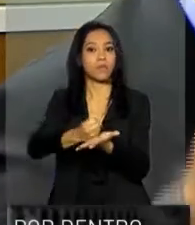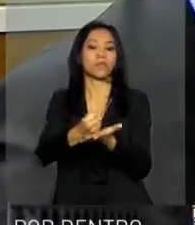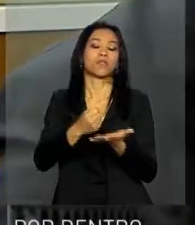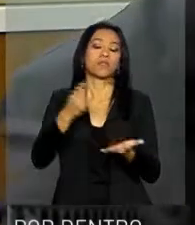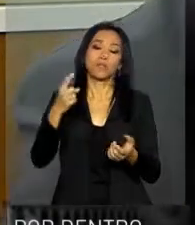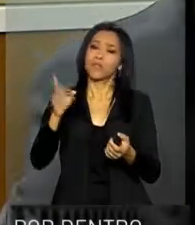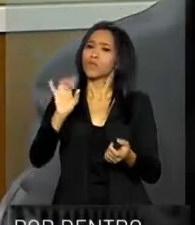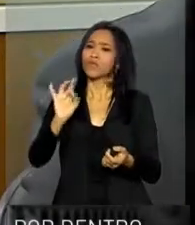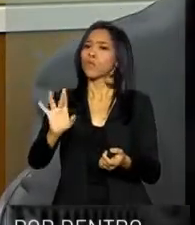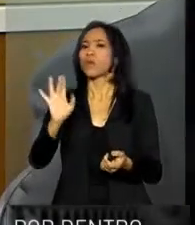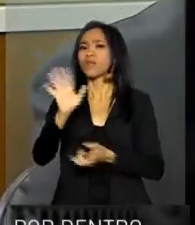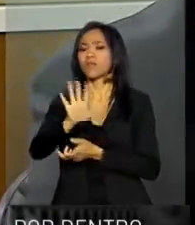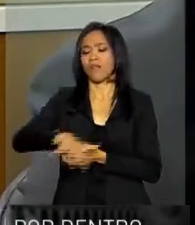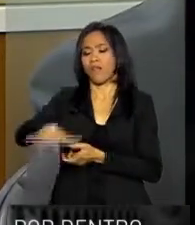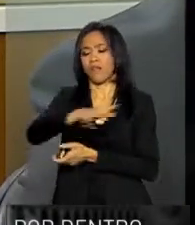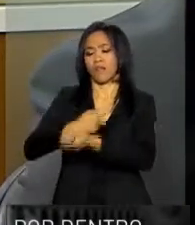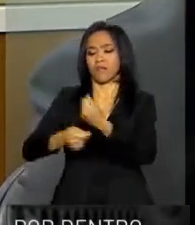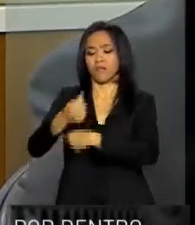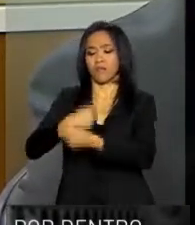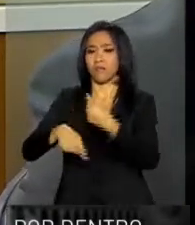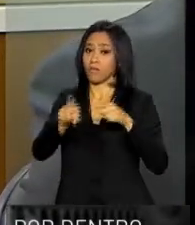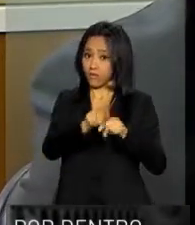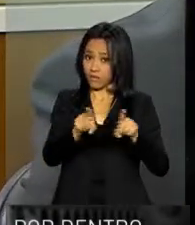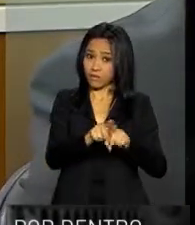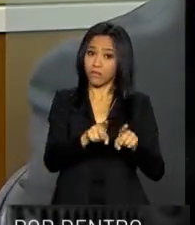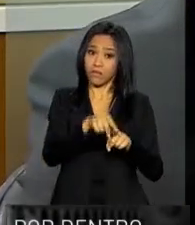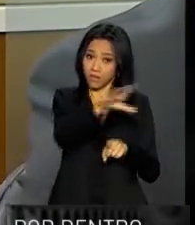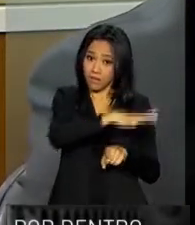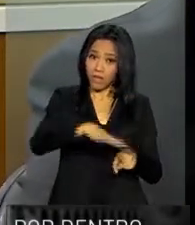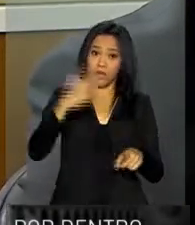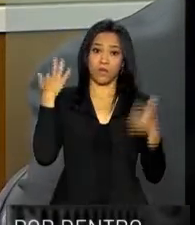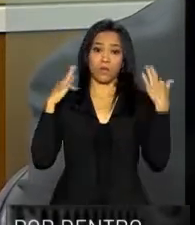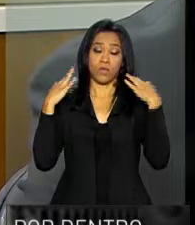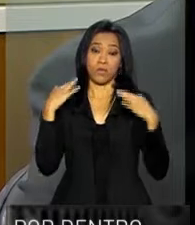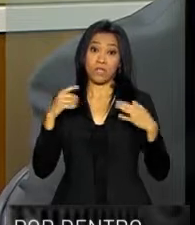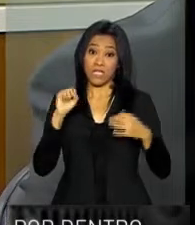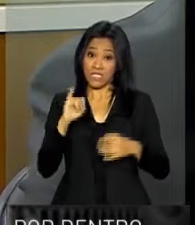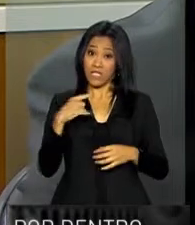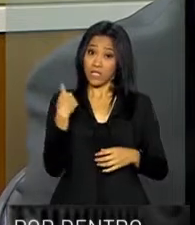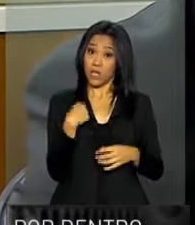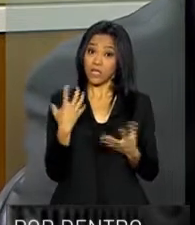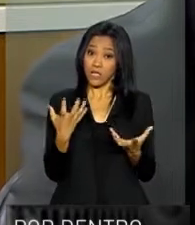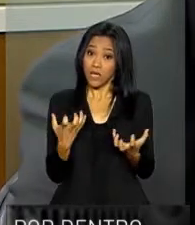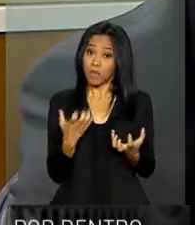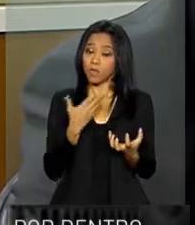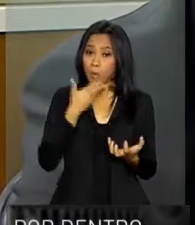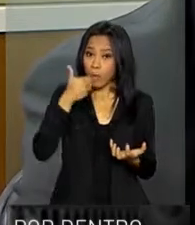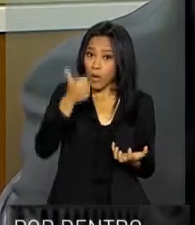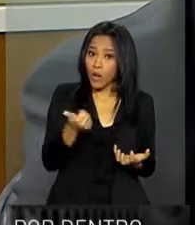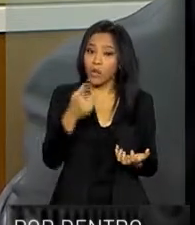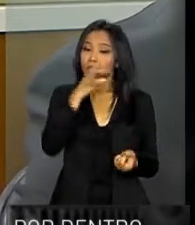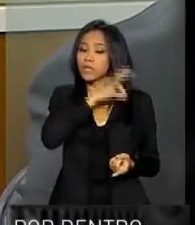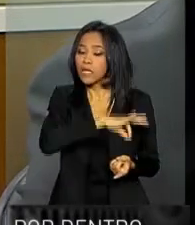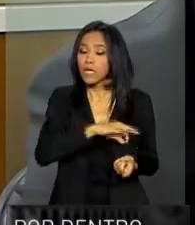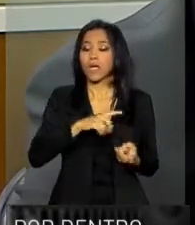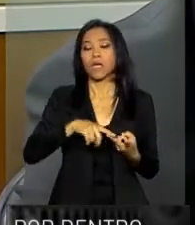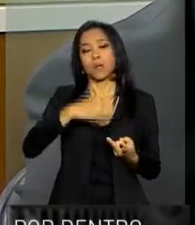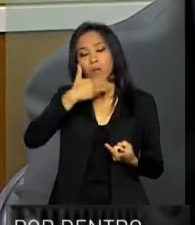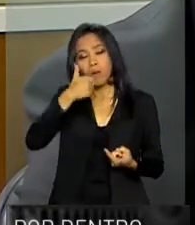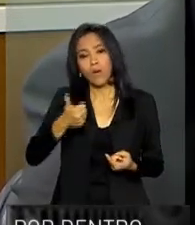também no ano do turismo se nós quisermos é demais perspectiva de ganho indisciplina individual familiar